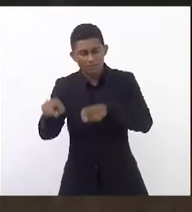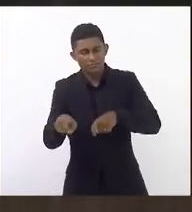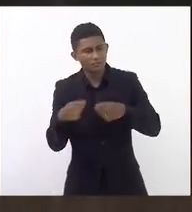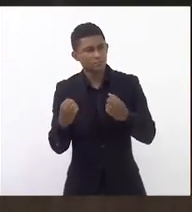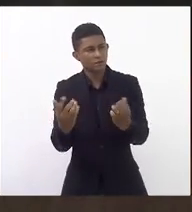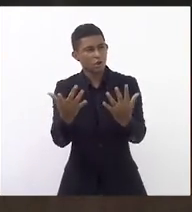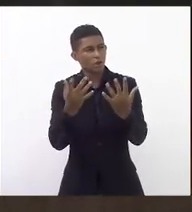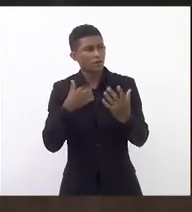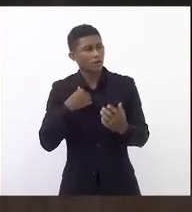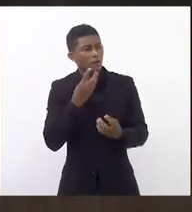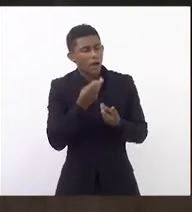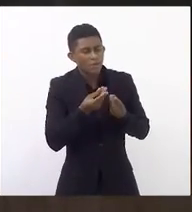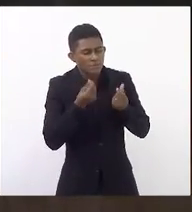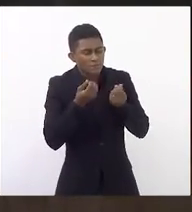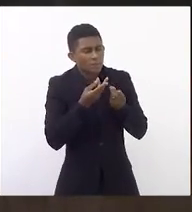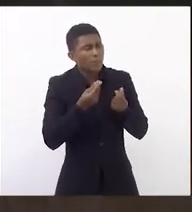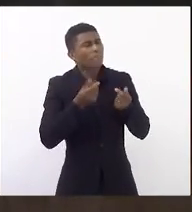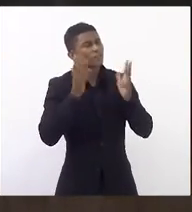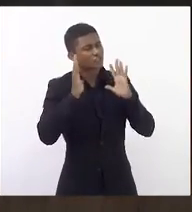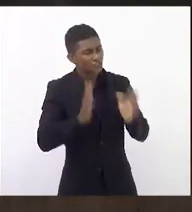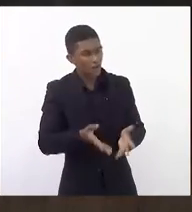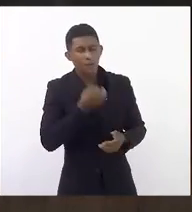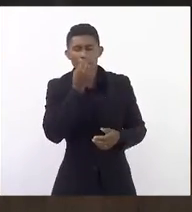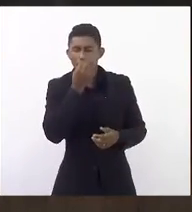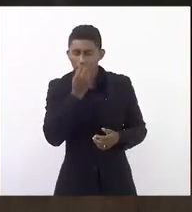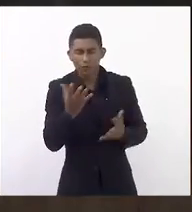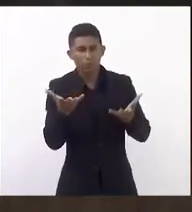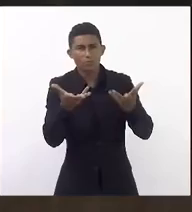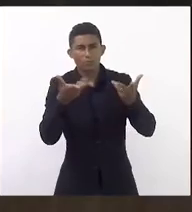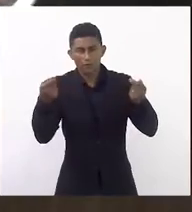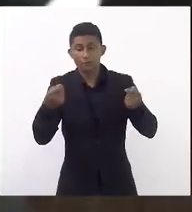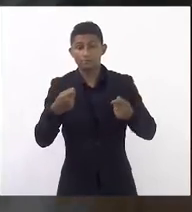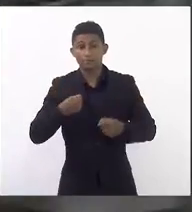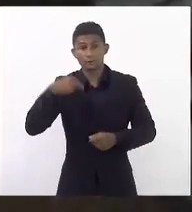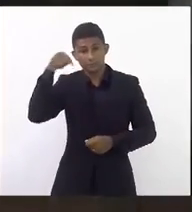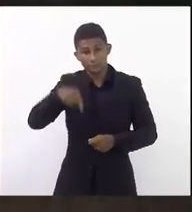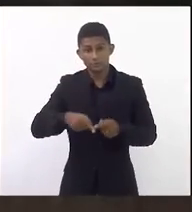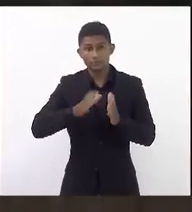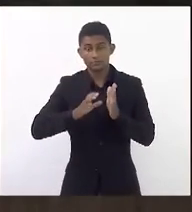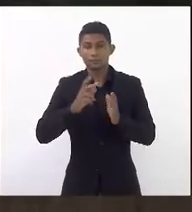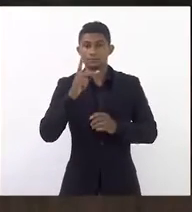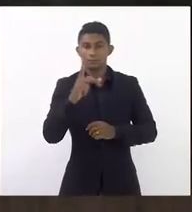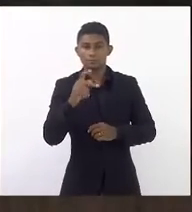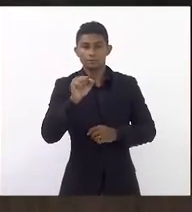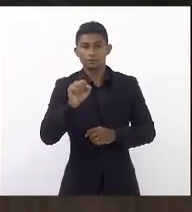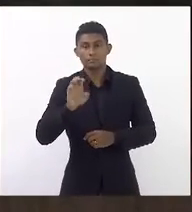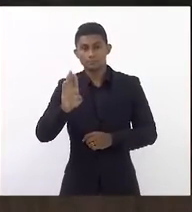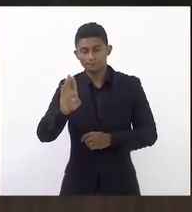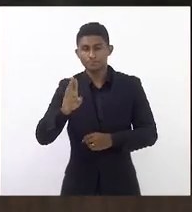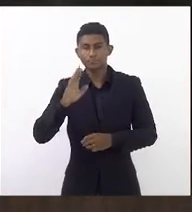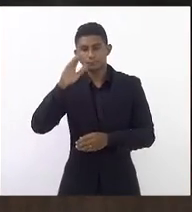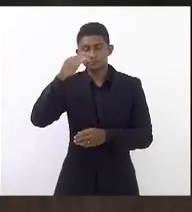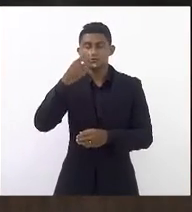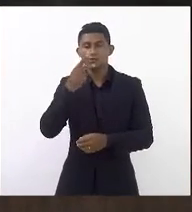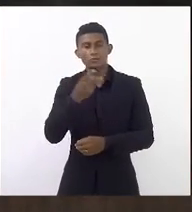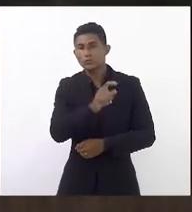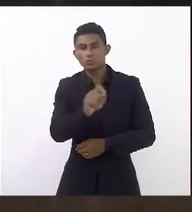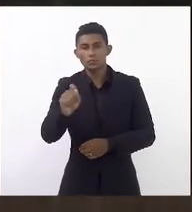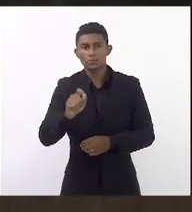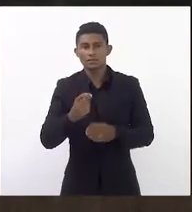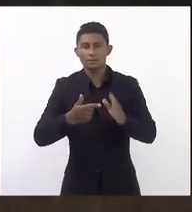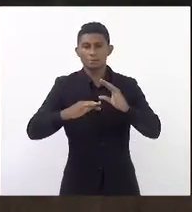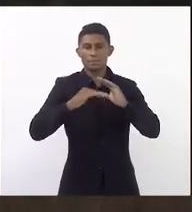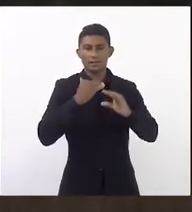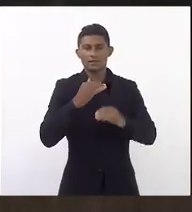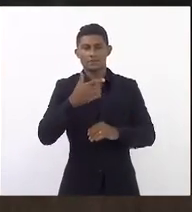Parabéns. Eu queria encaminhar pelo PSB a mensagem 2 de 2022,